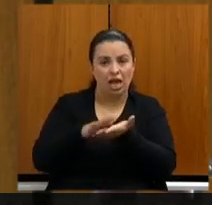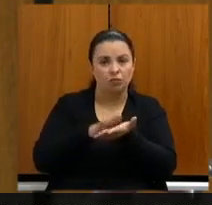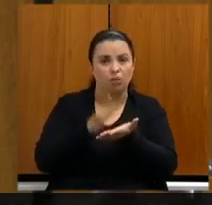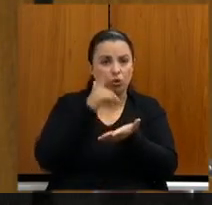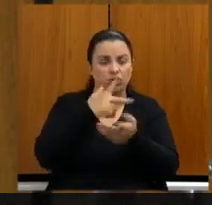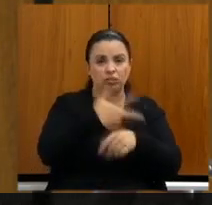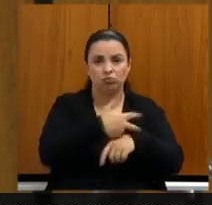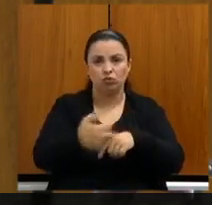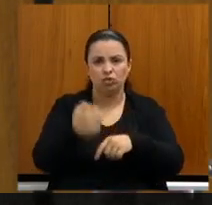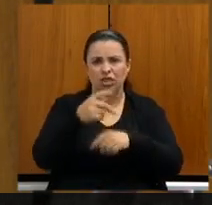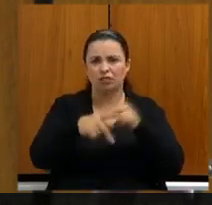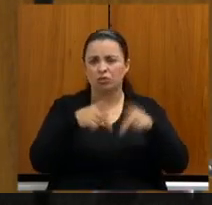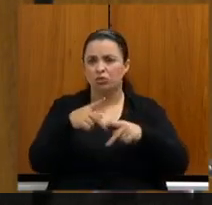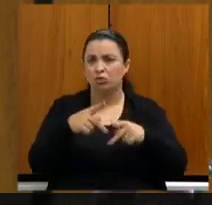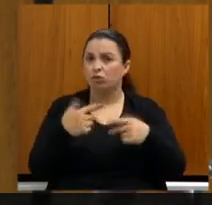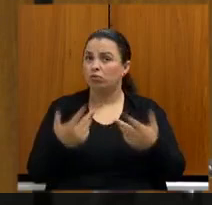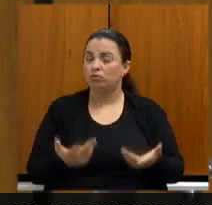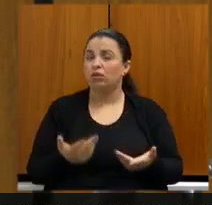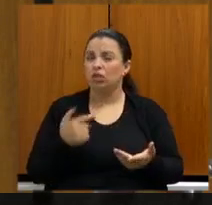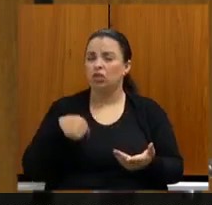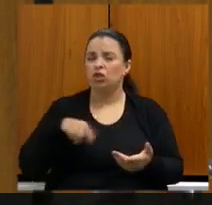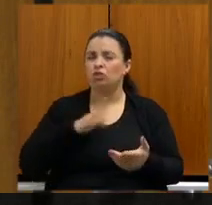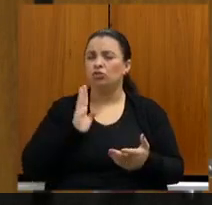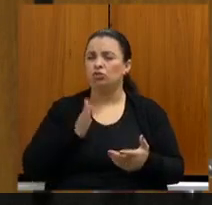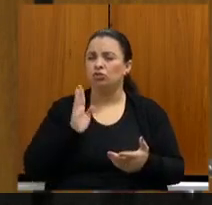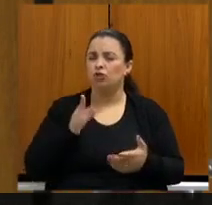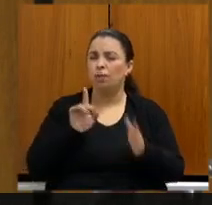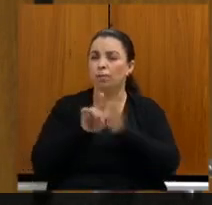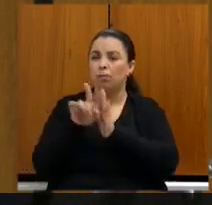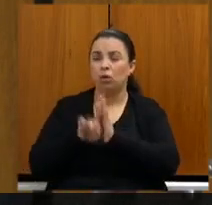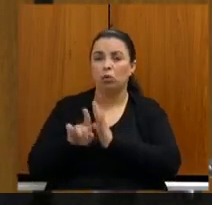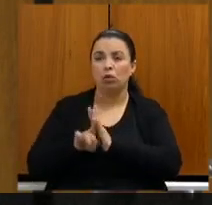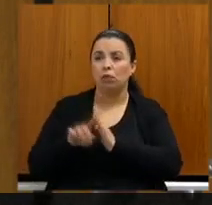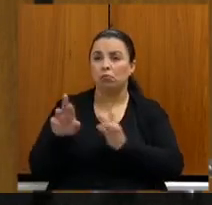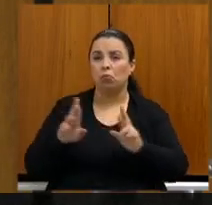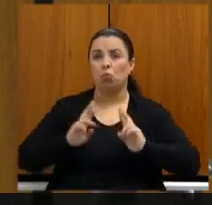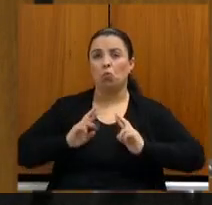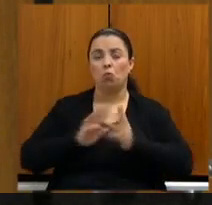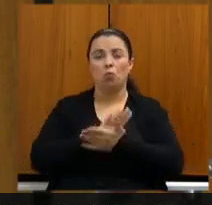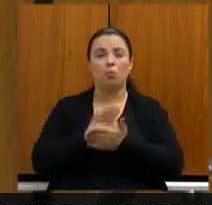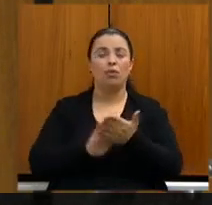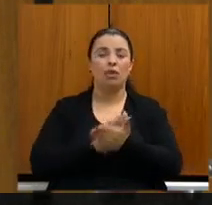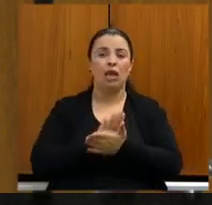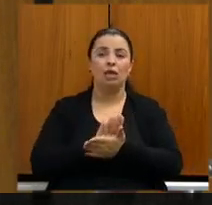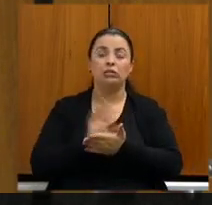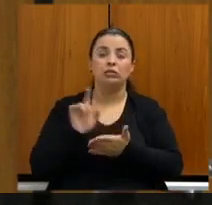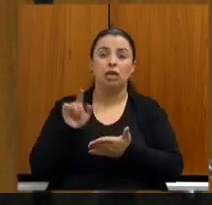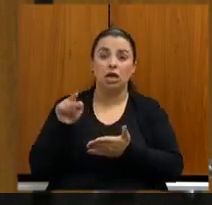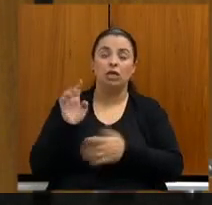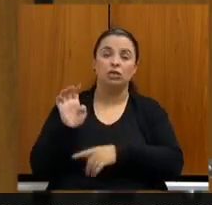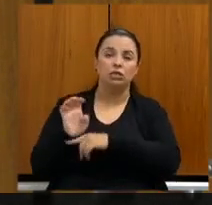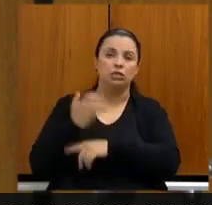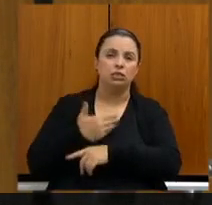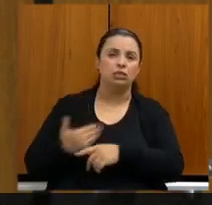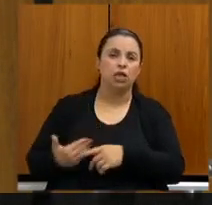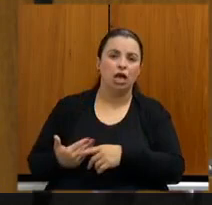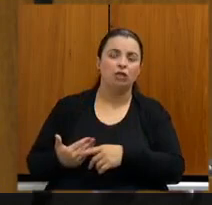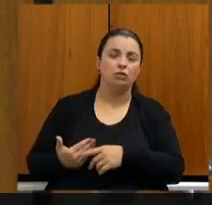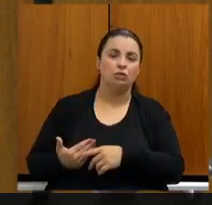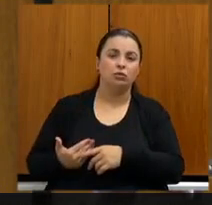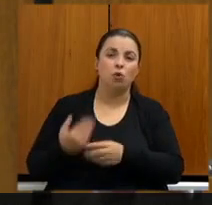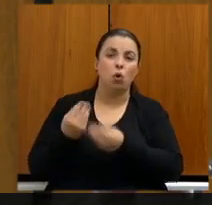audiências públicas aqui na assembleia e eu acho que a gente ainda não teve nenhum retorno em relação a esses gastos que o Estado tem